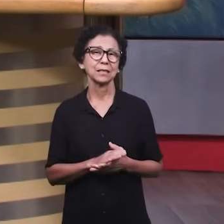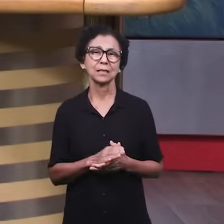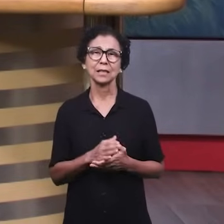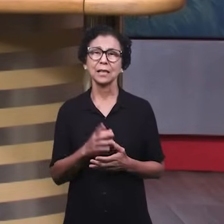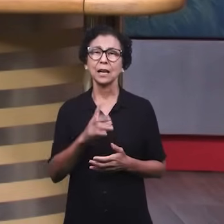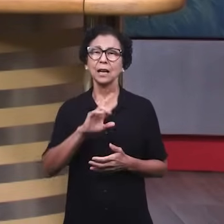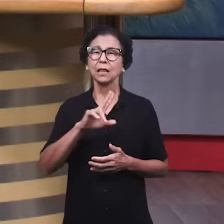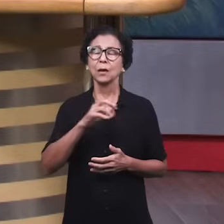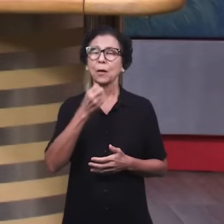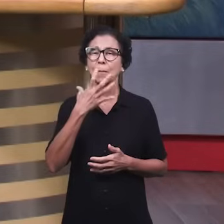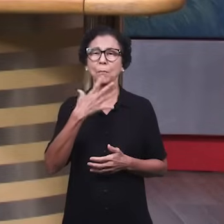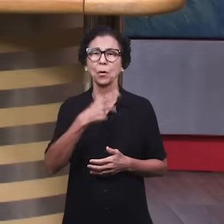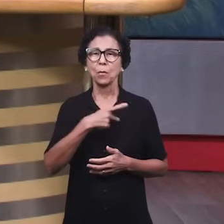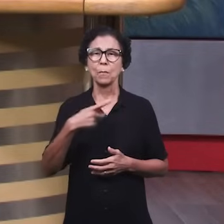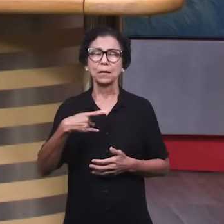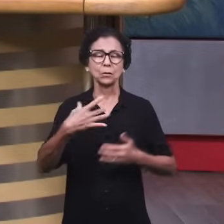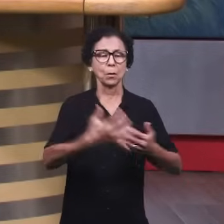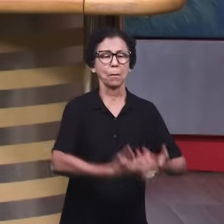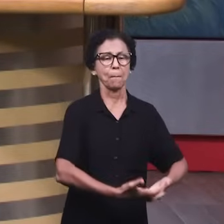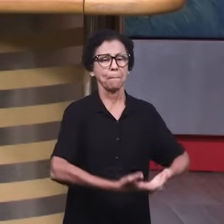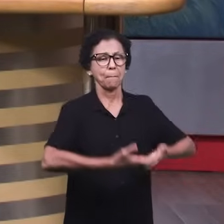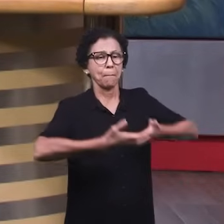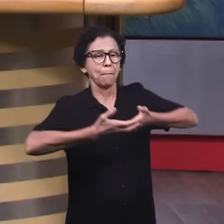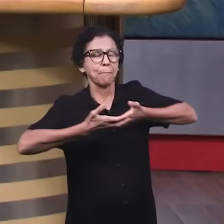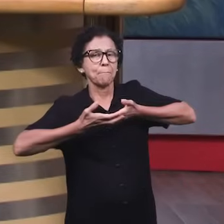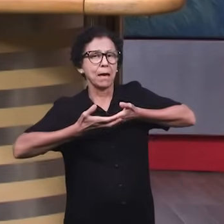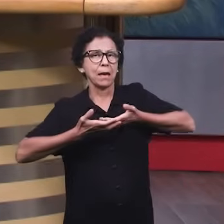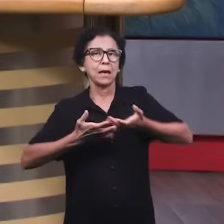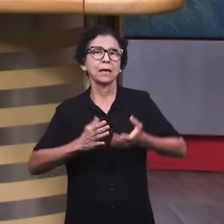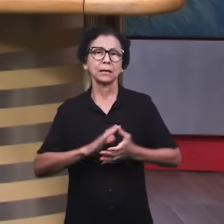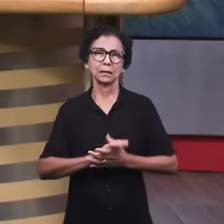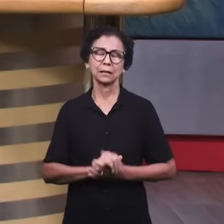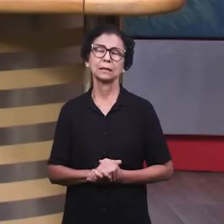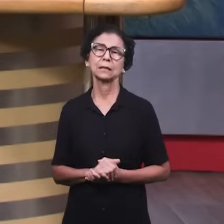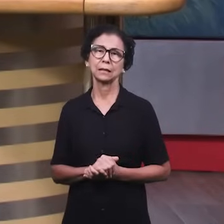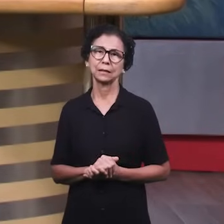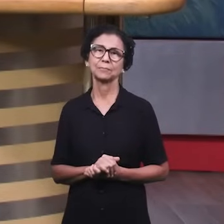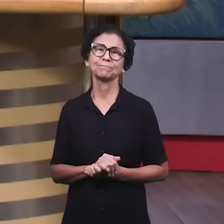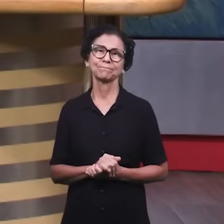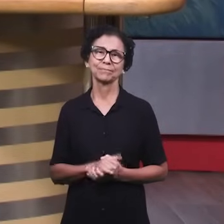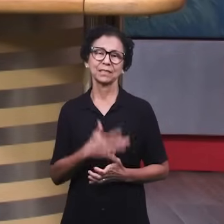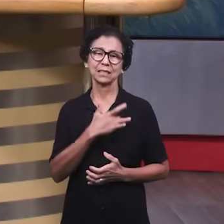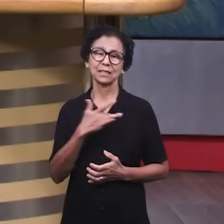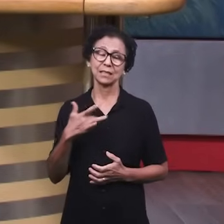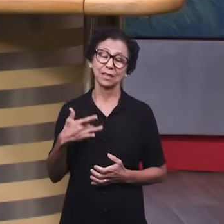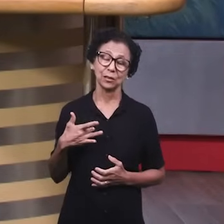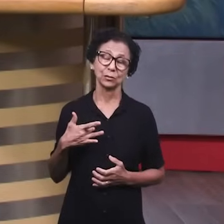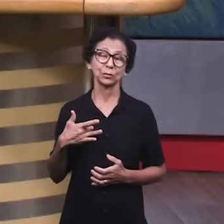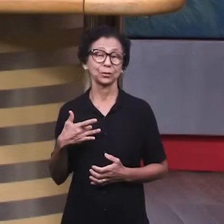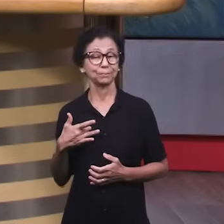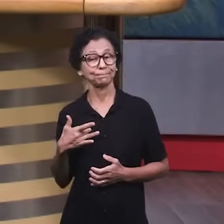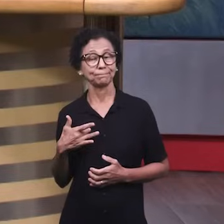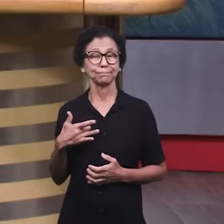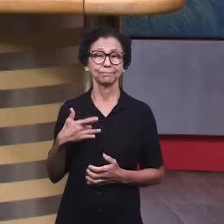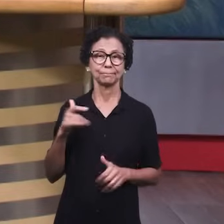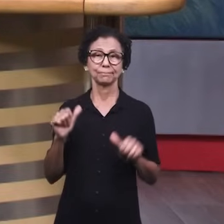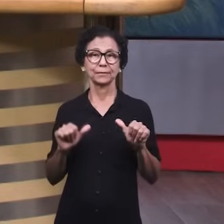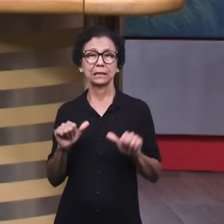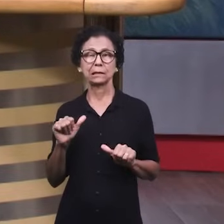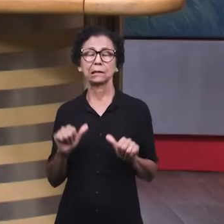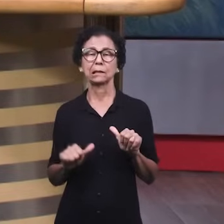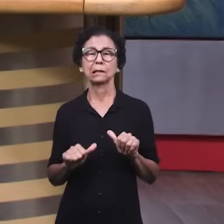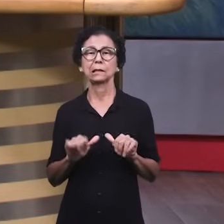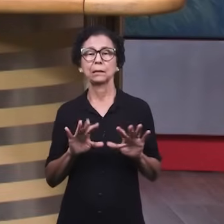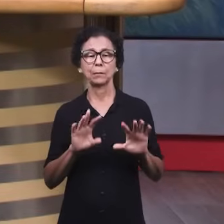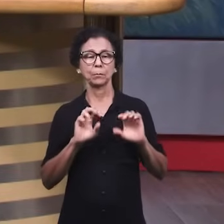nos braços ele mesmo pode né pode estar numa situação assim digamos de transferir alguma coisa criança muito bem e outr e